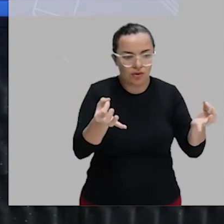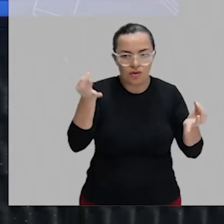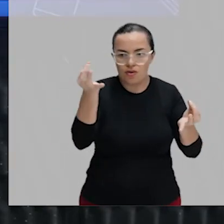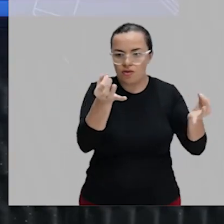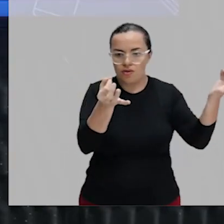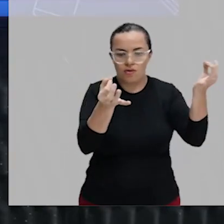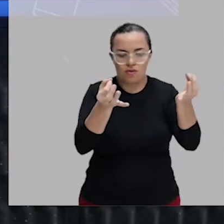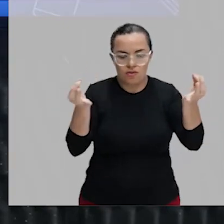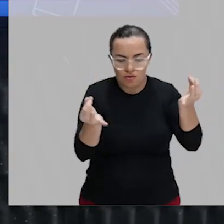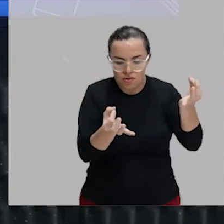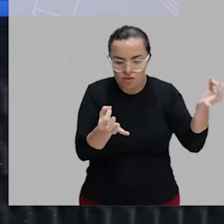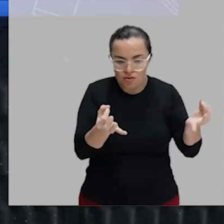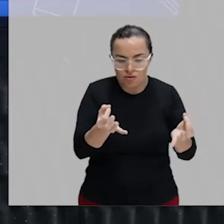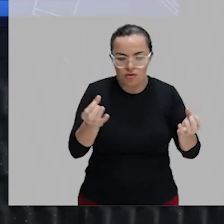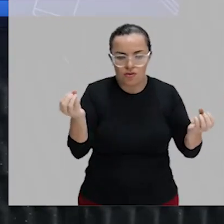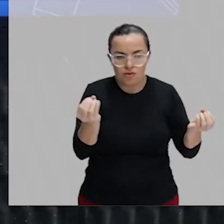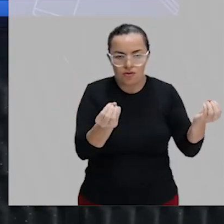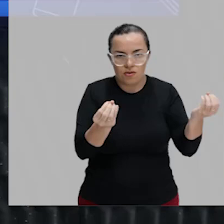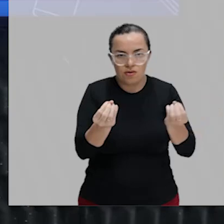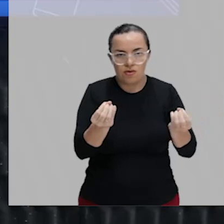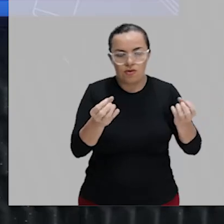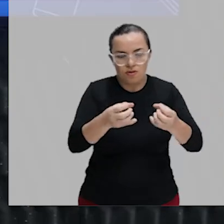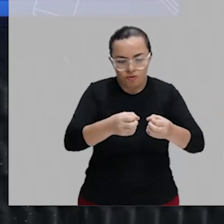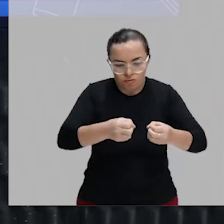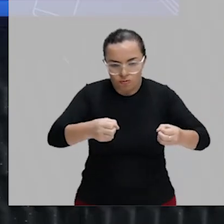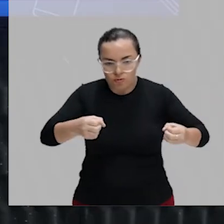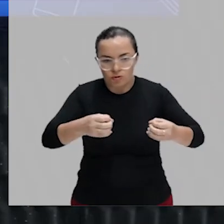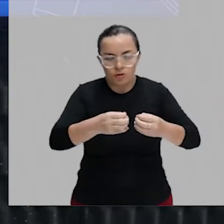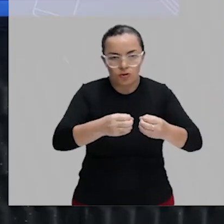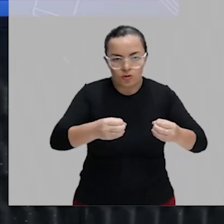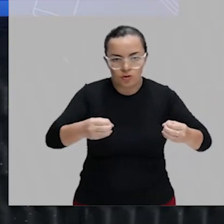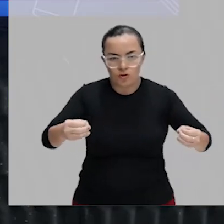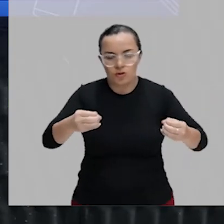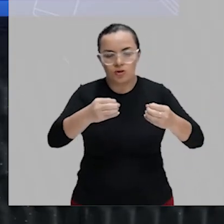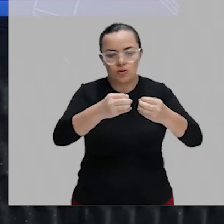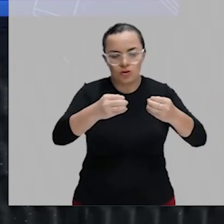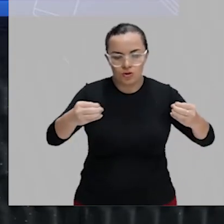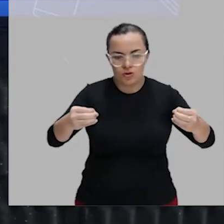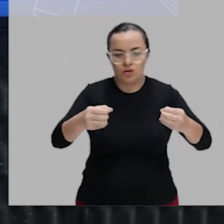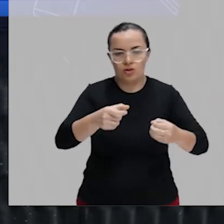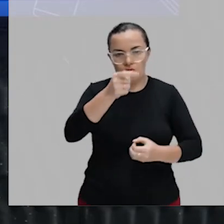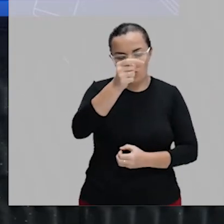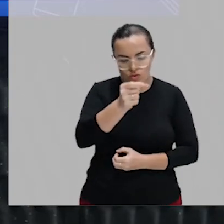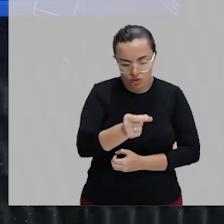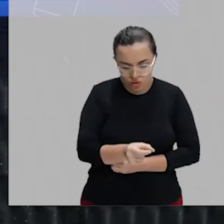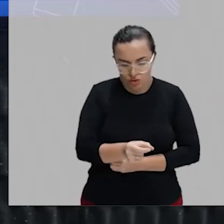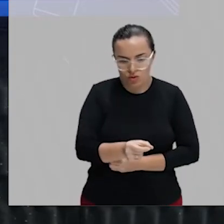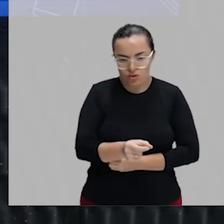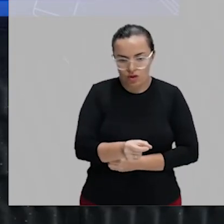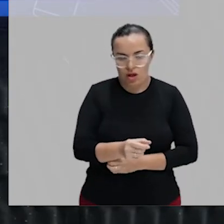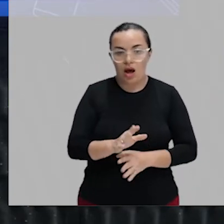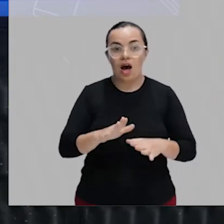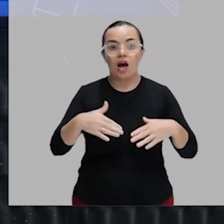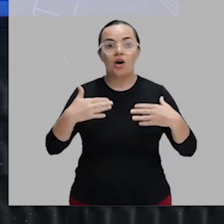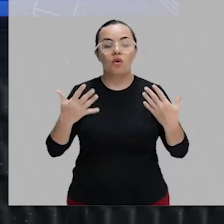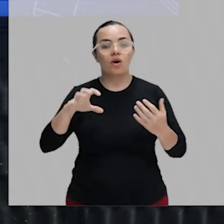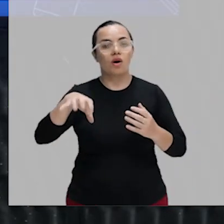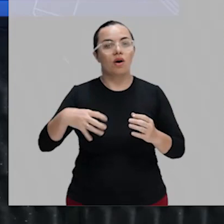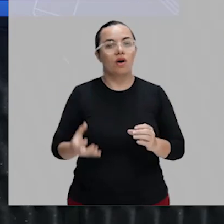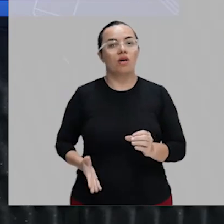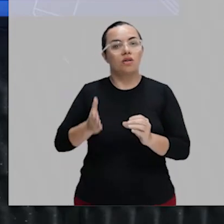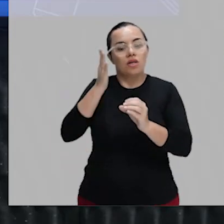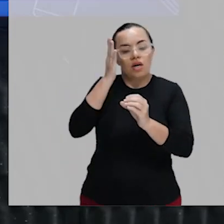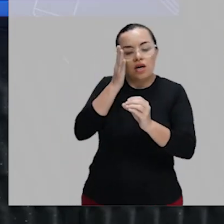dos microtúbulos, tá? Como se fosse um cabo de guerra. E aí, quando a célula se divide, promovendo a formação de